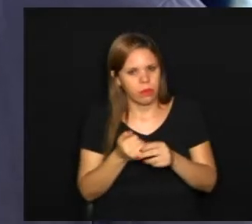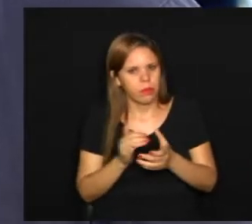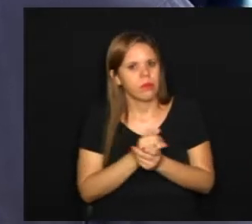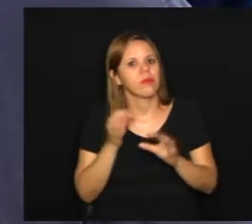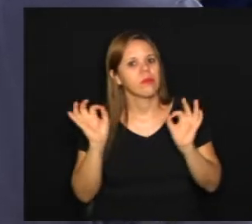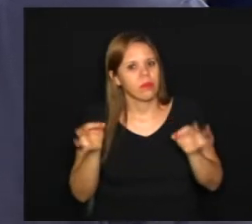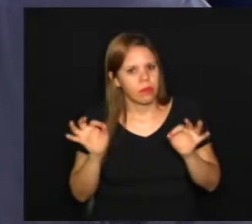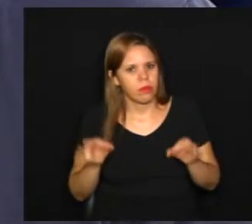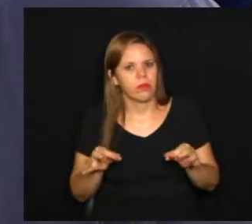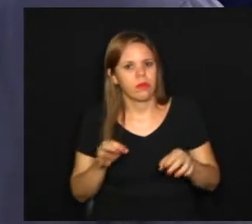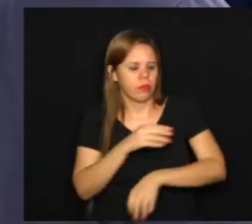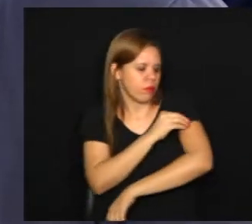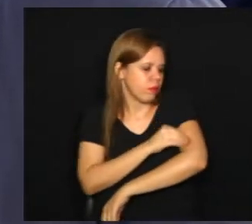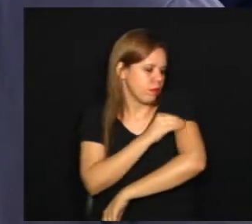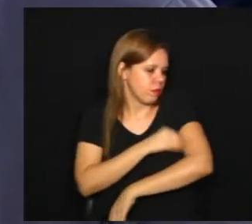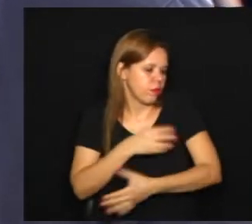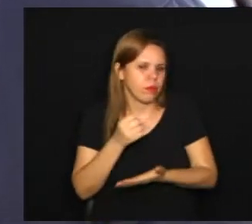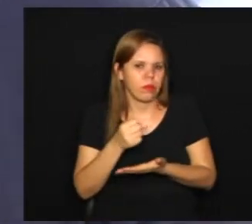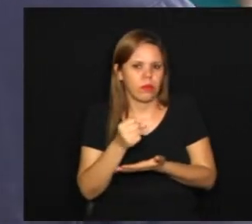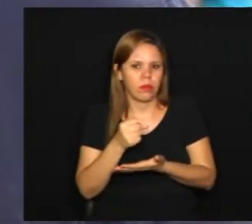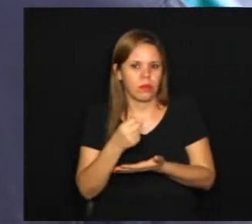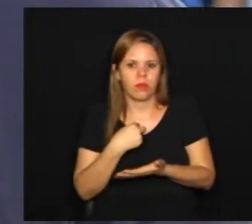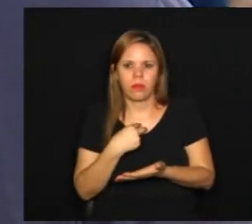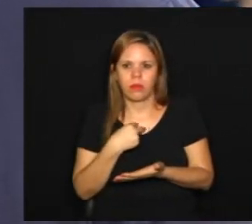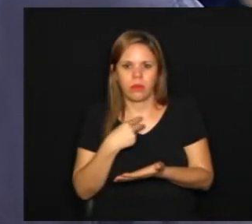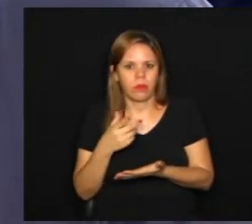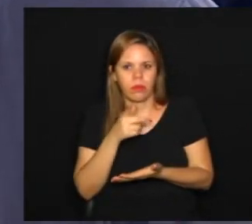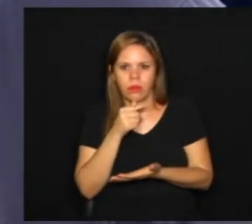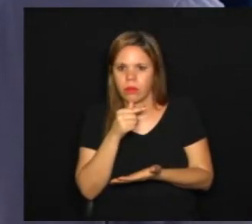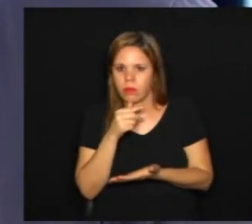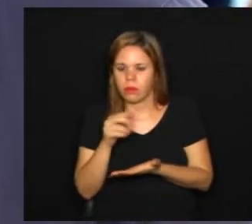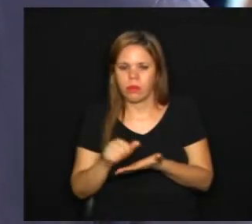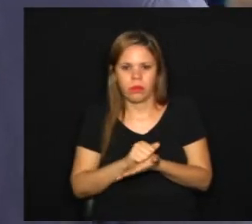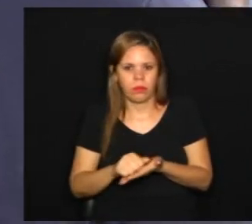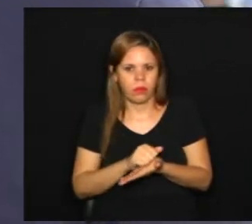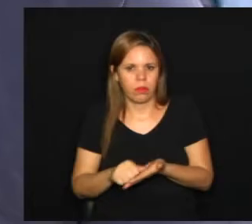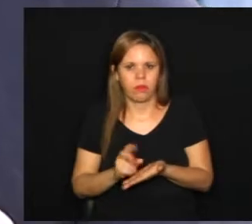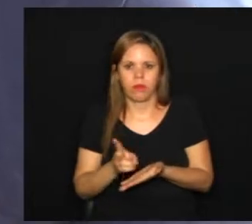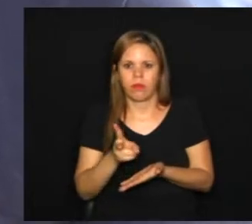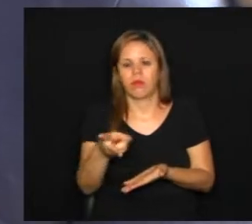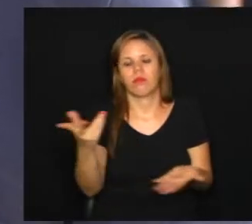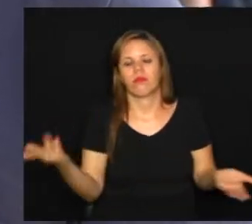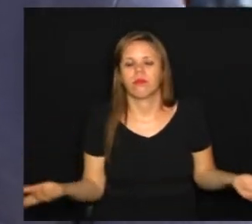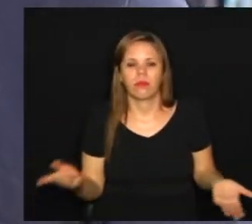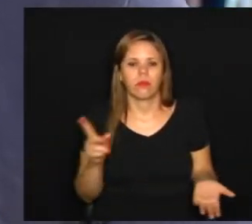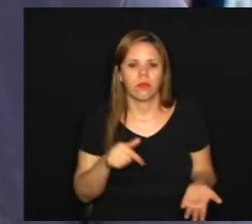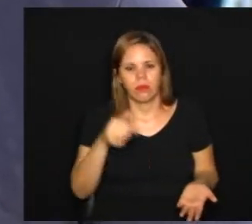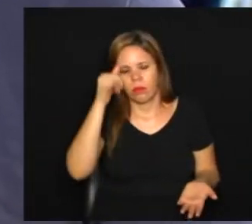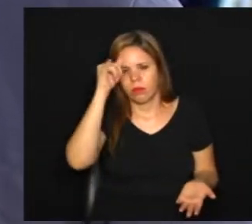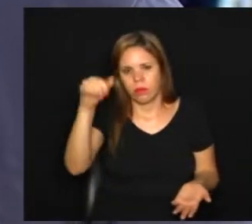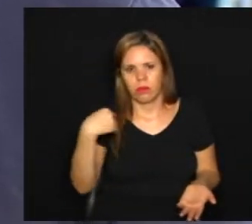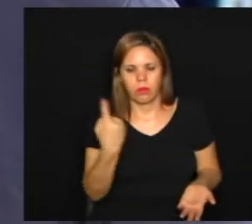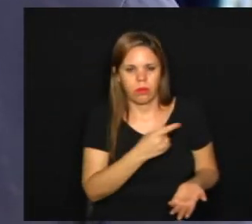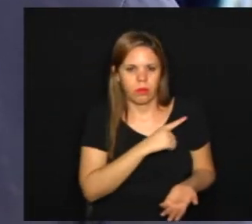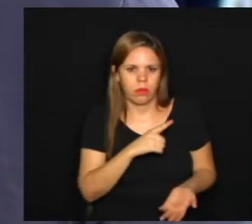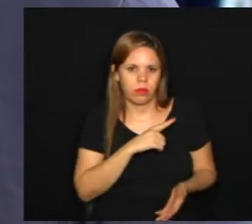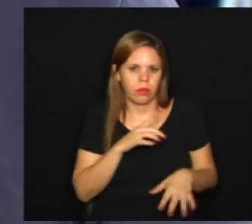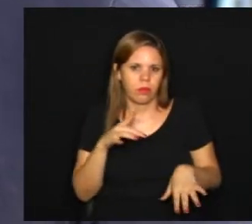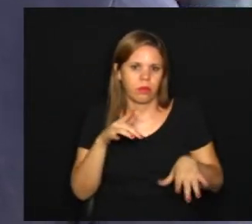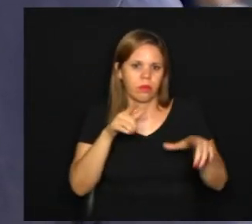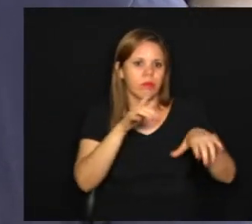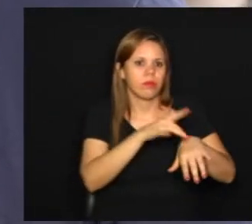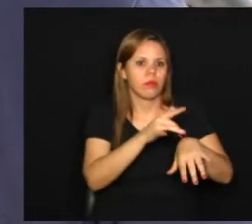e o uso de álcool gel se não puder lavar as mãos com água e sabão mais constantemente. Isso impede que a gente toque numa superfície